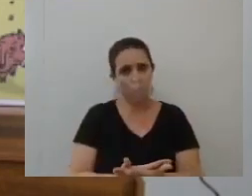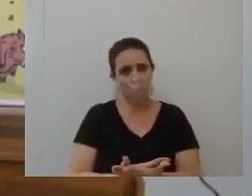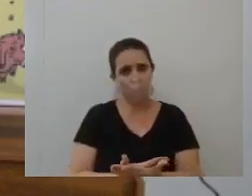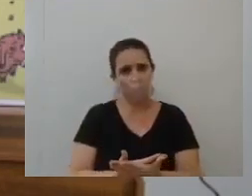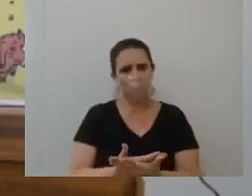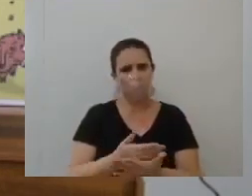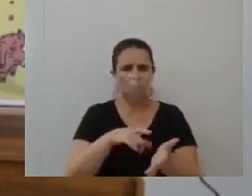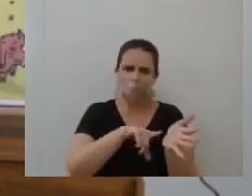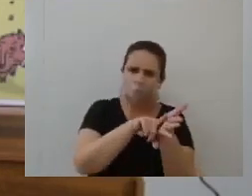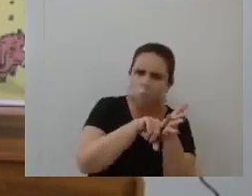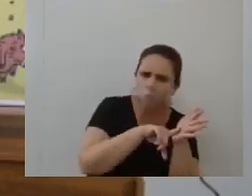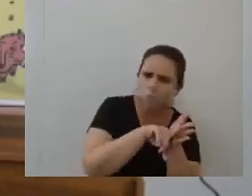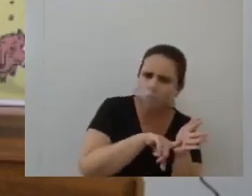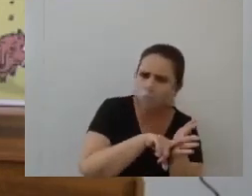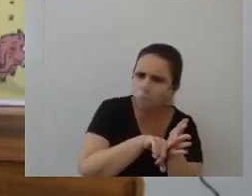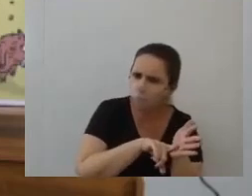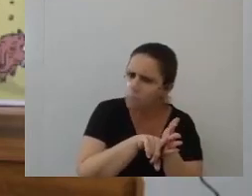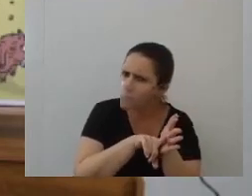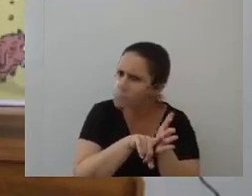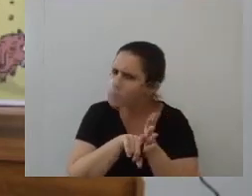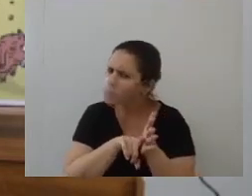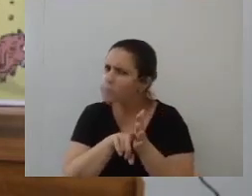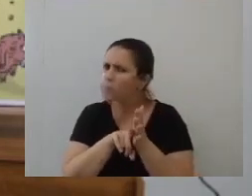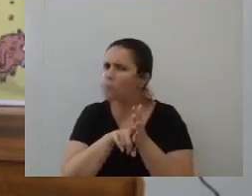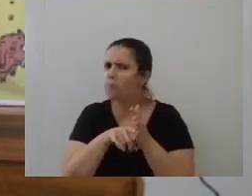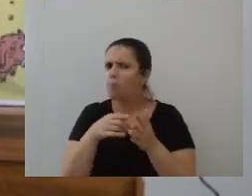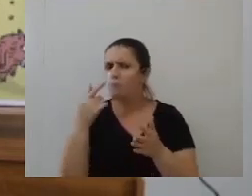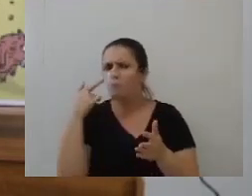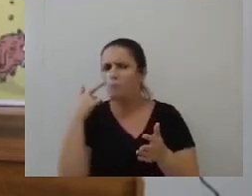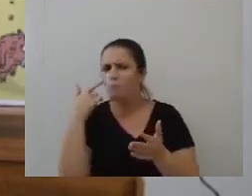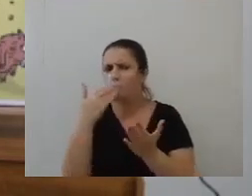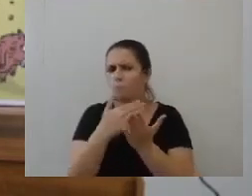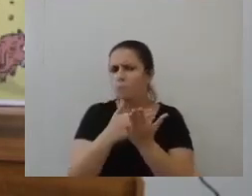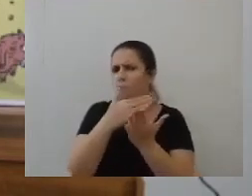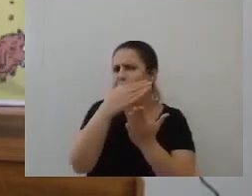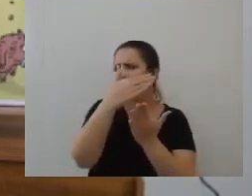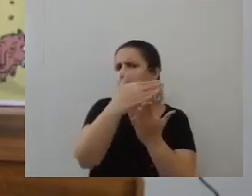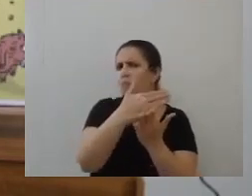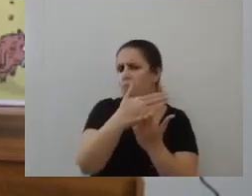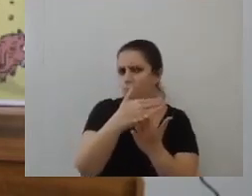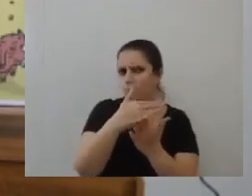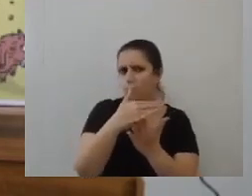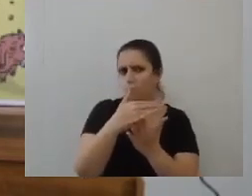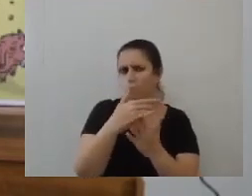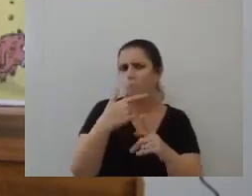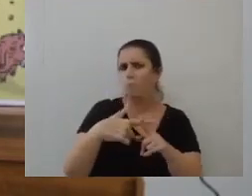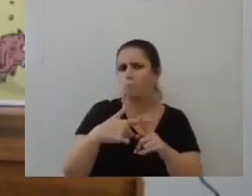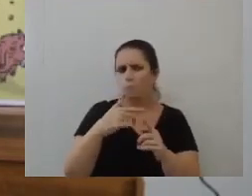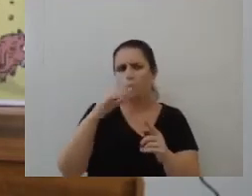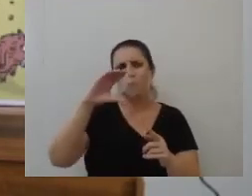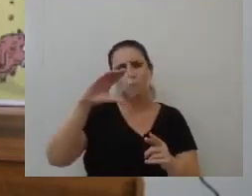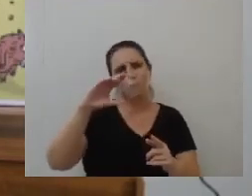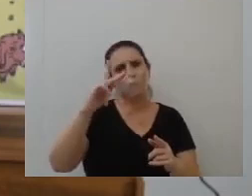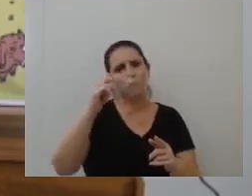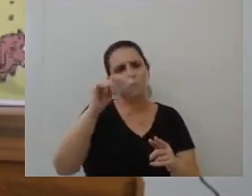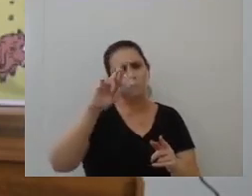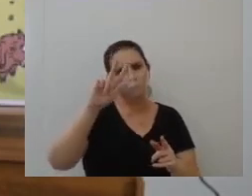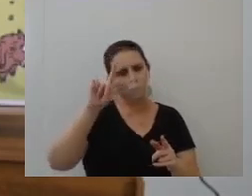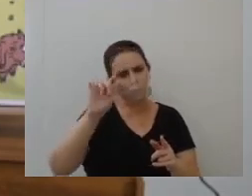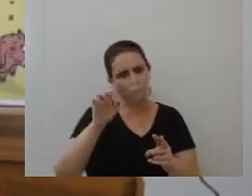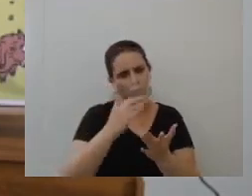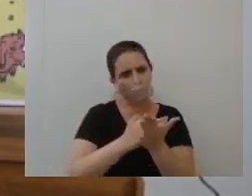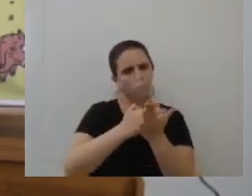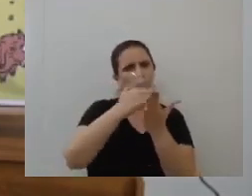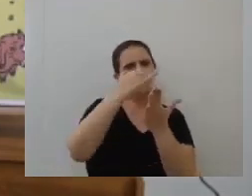uma análise e pesando os exageros. Tem muita coisa que é exaltada e a gente não pode